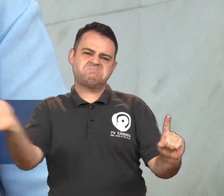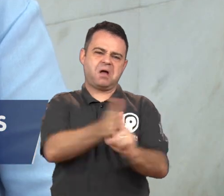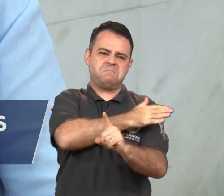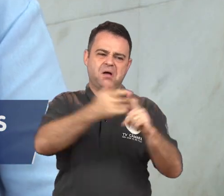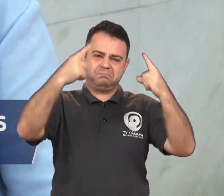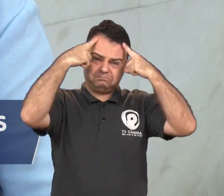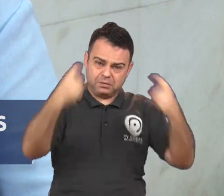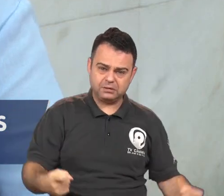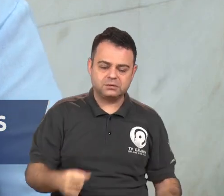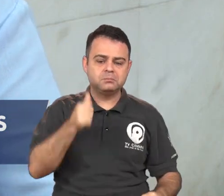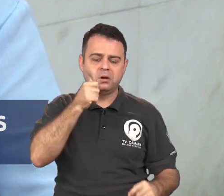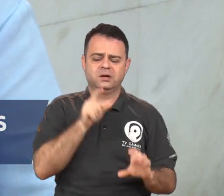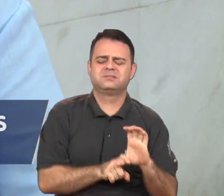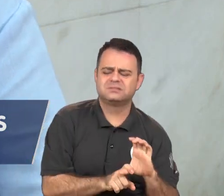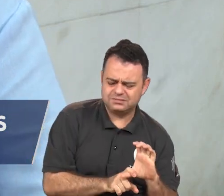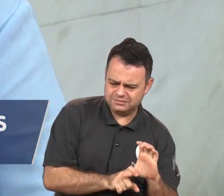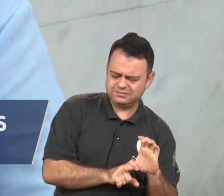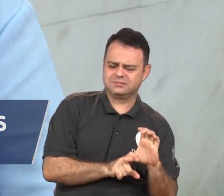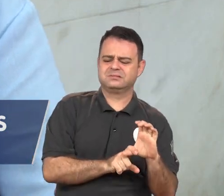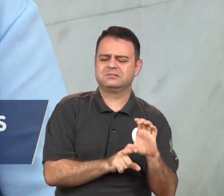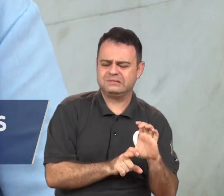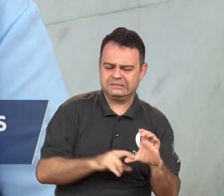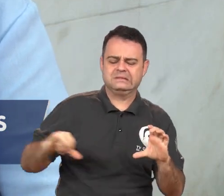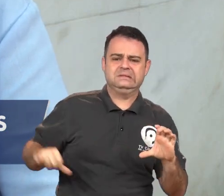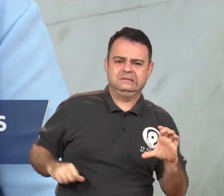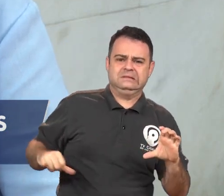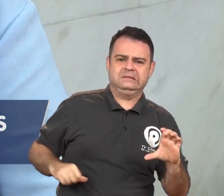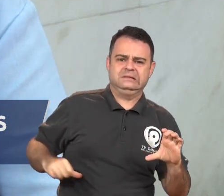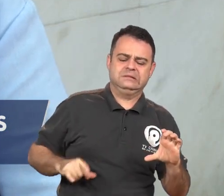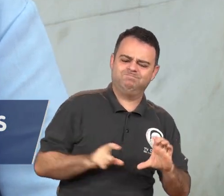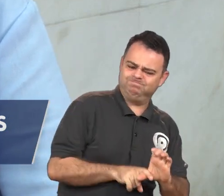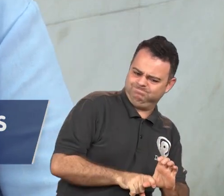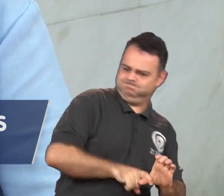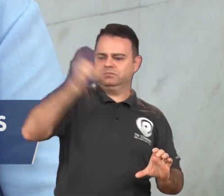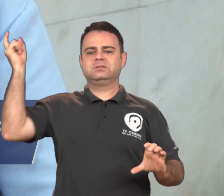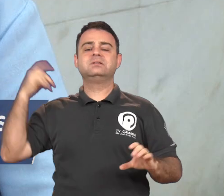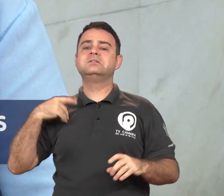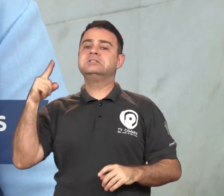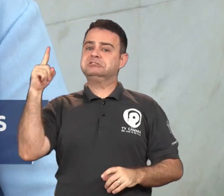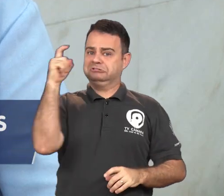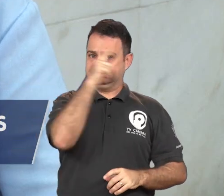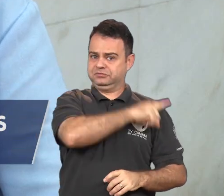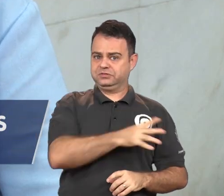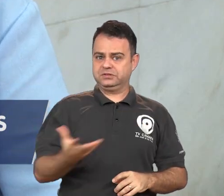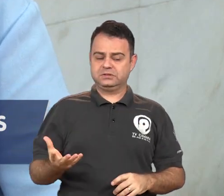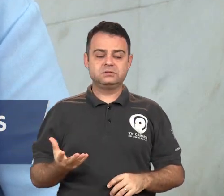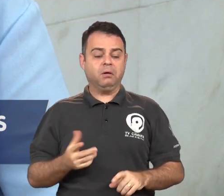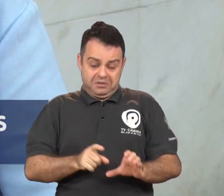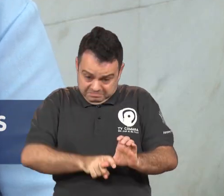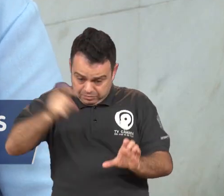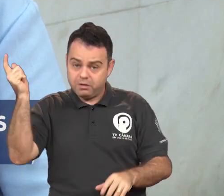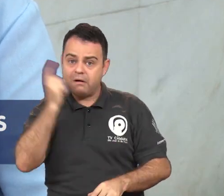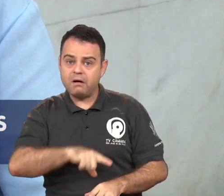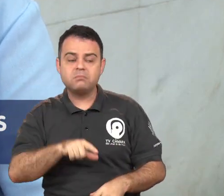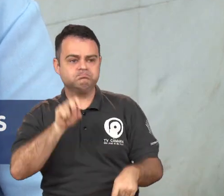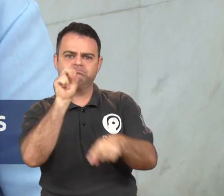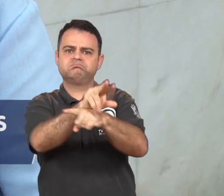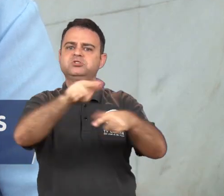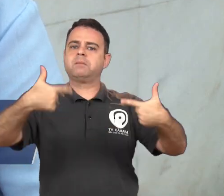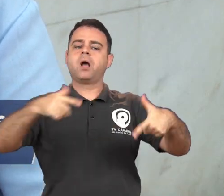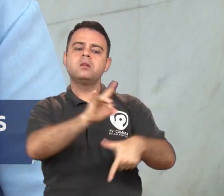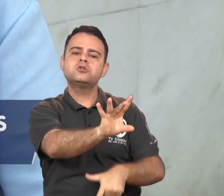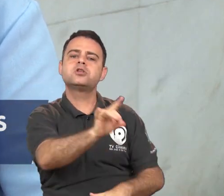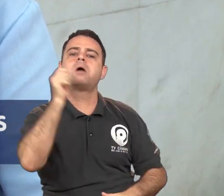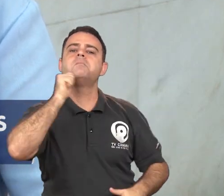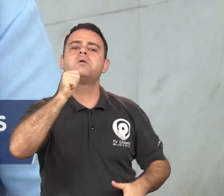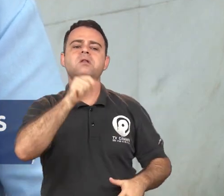círculo, precisam de oportunidades. Eu sempre digo que um trabalho, você ter uma renda, isso